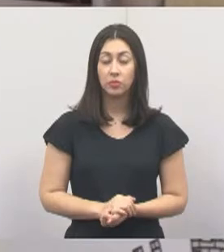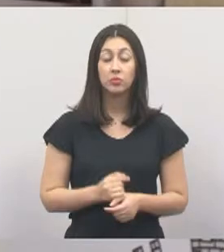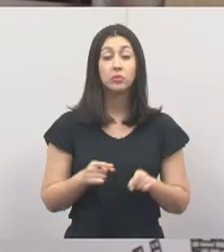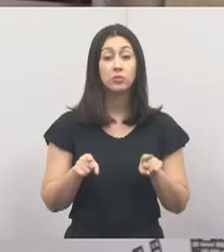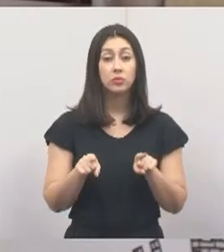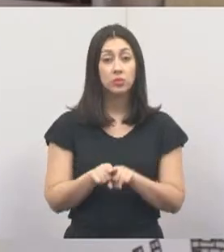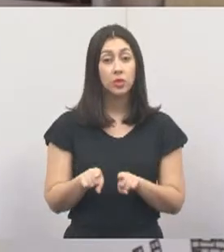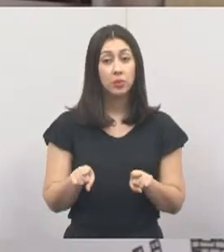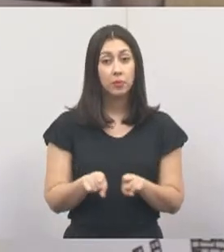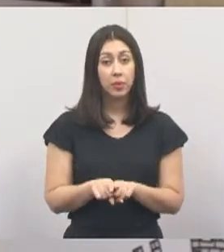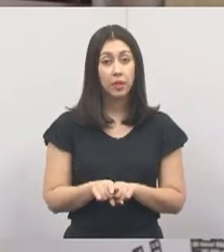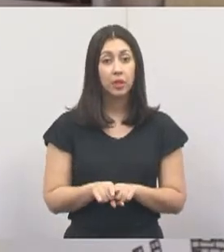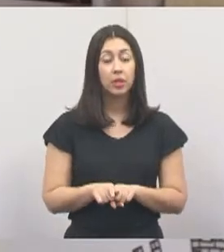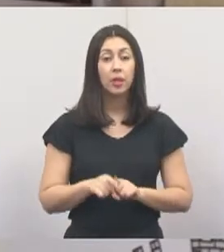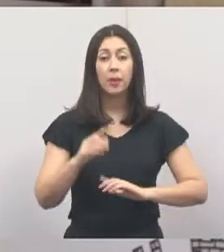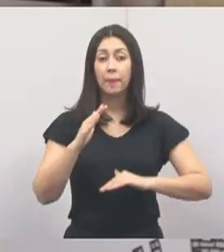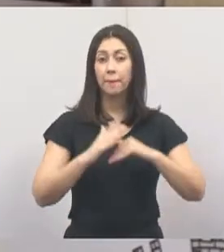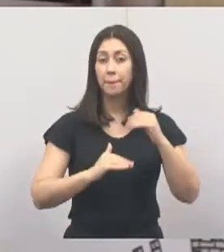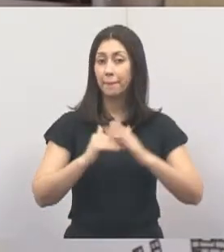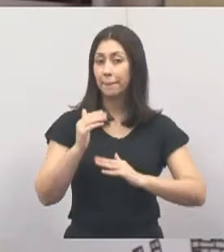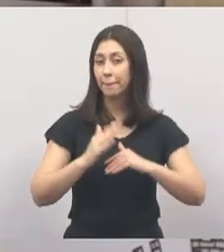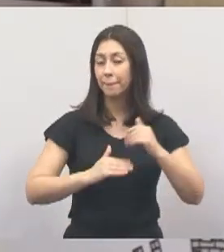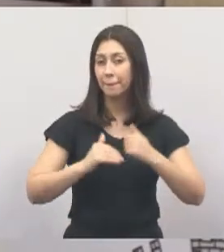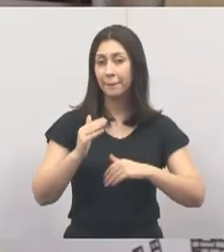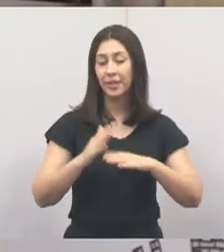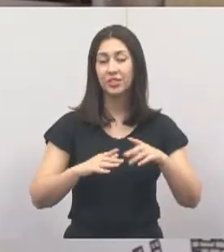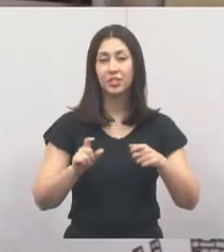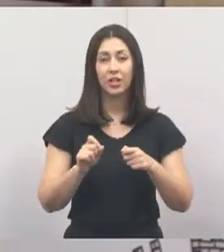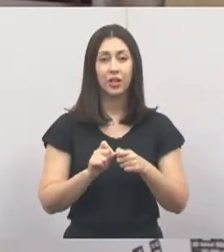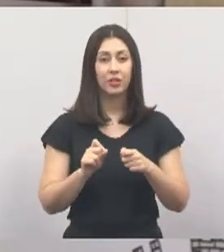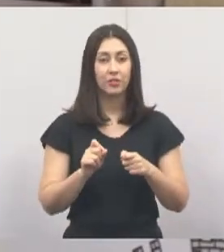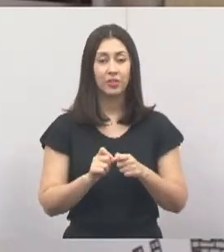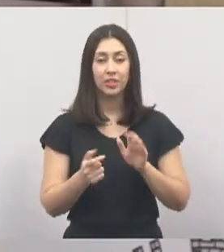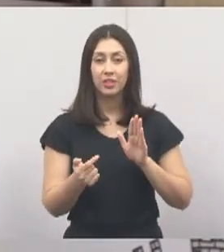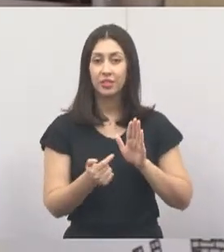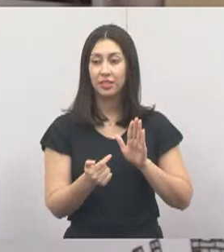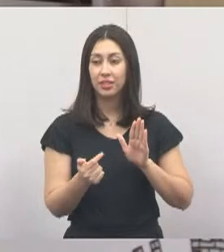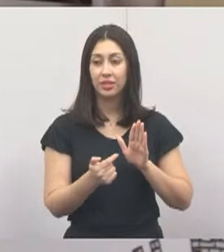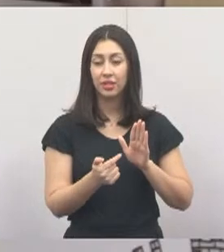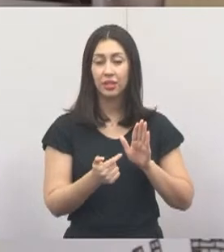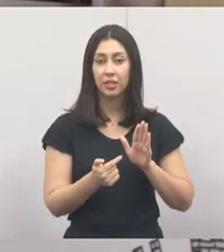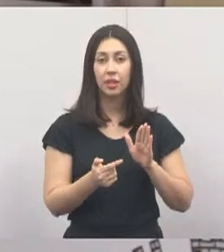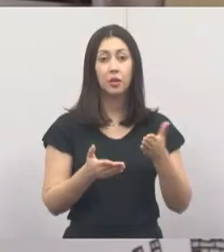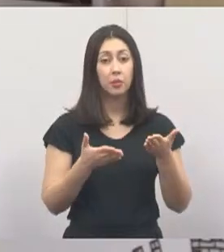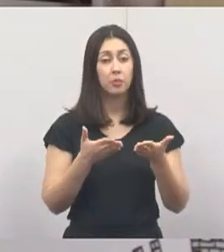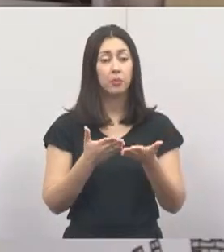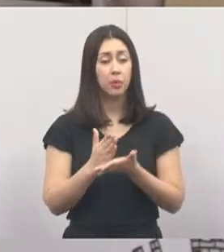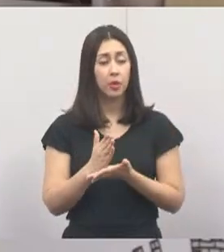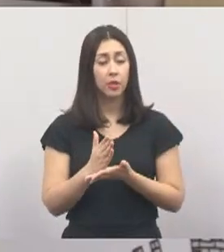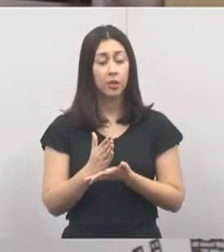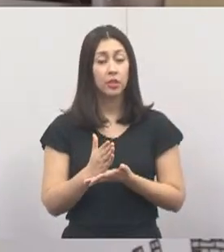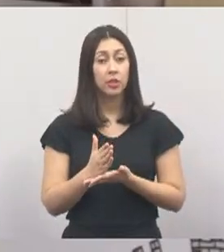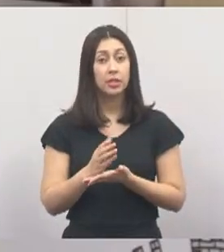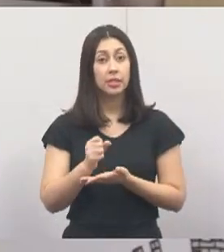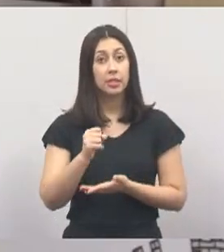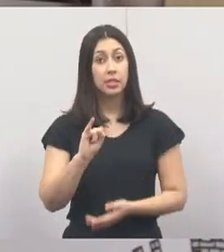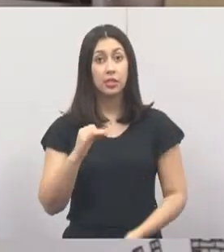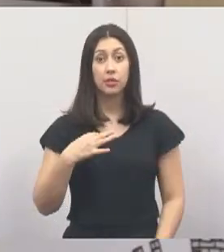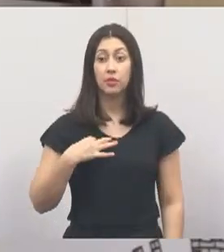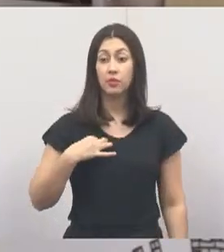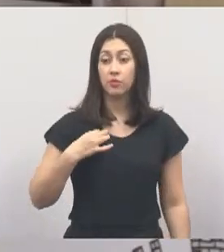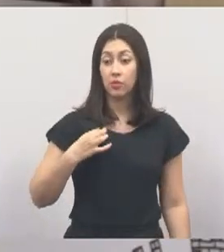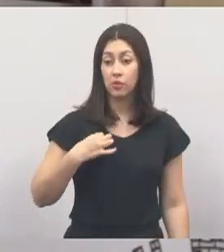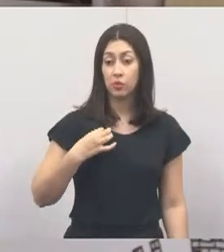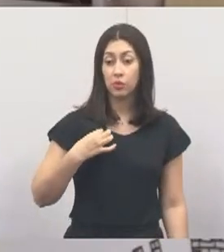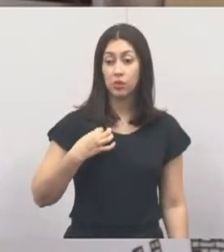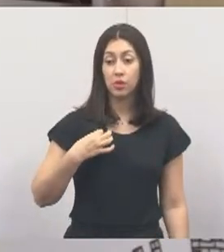facultado o desenvolvimento de atividade regulamentada por esta resolução sob a forma de voluntariado,